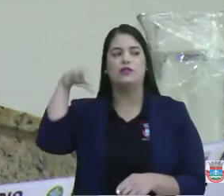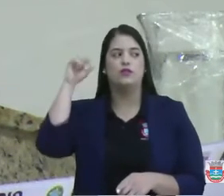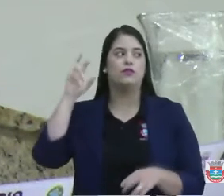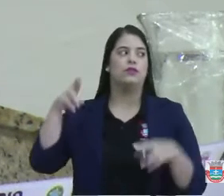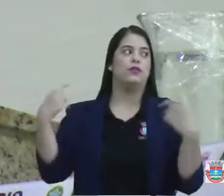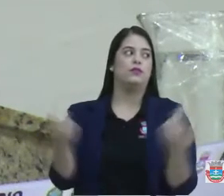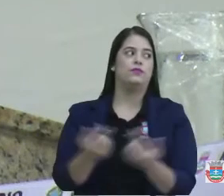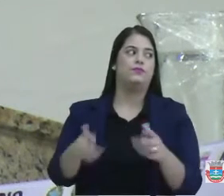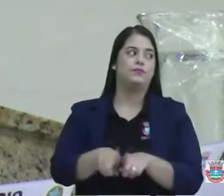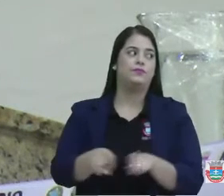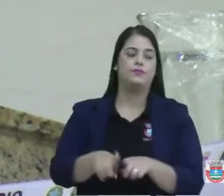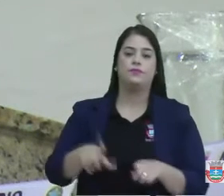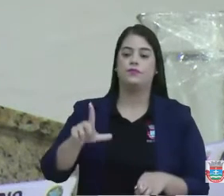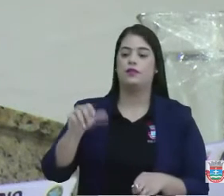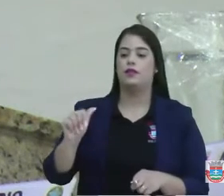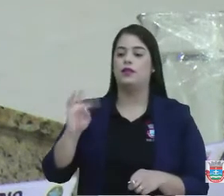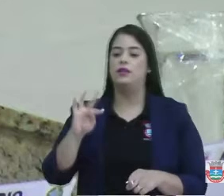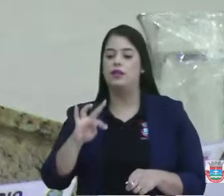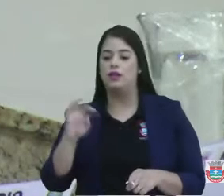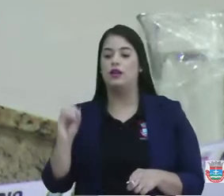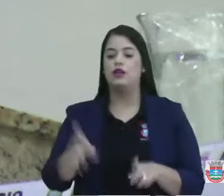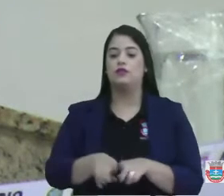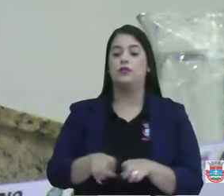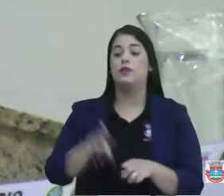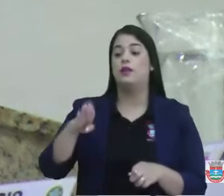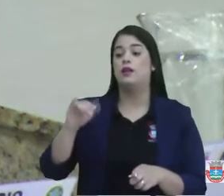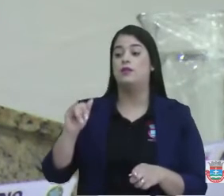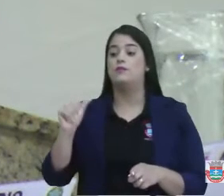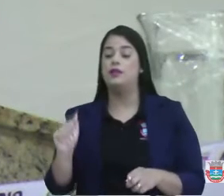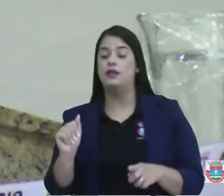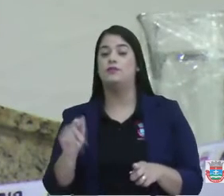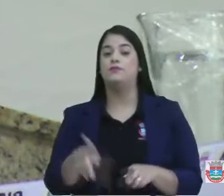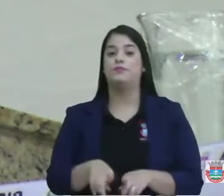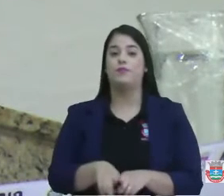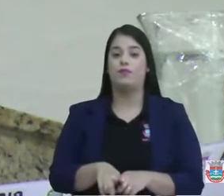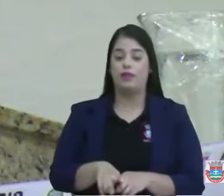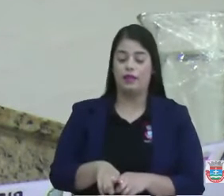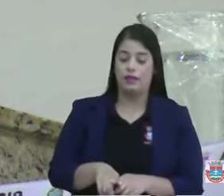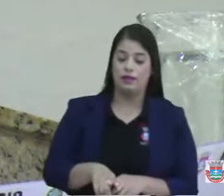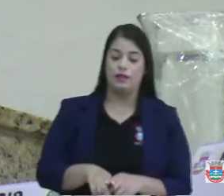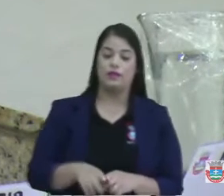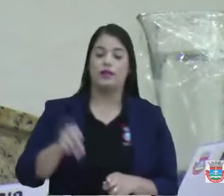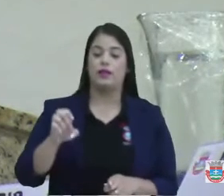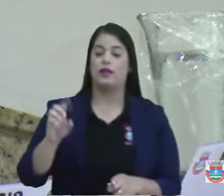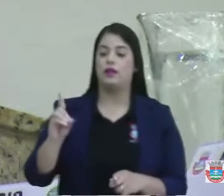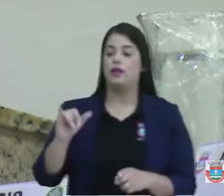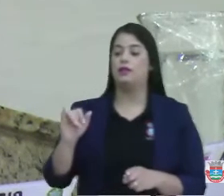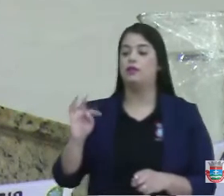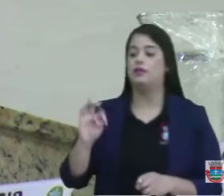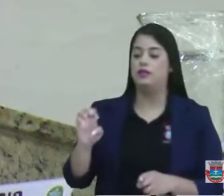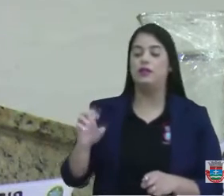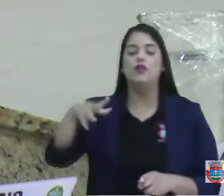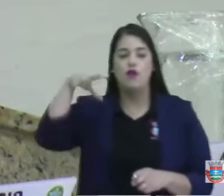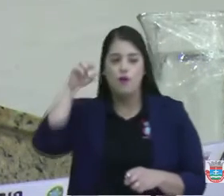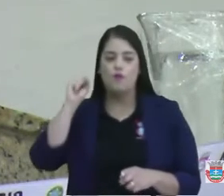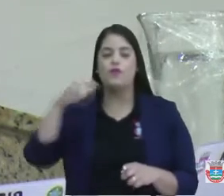leve do mercadinho dona Bia do alto Santiago e seu Braz é dona Edith também que